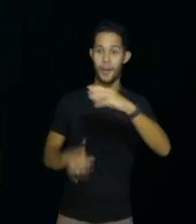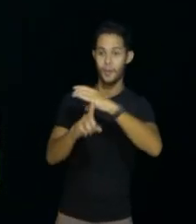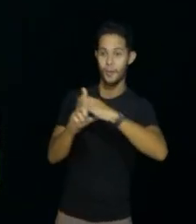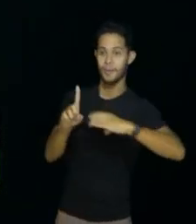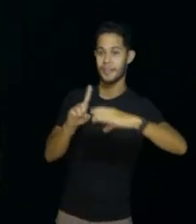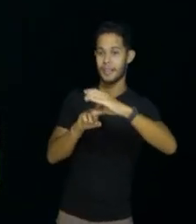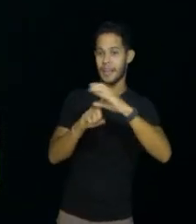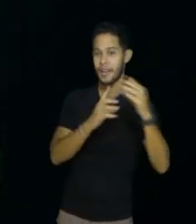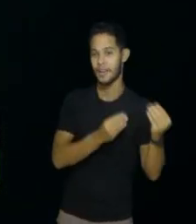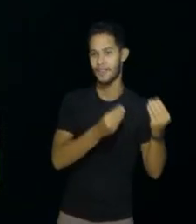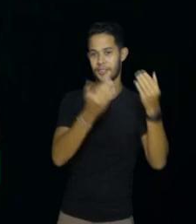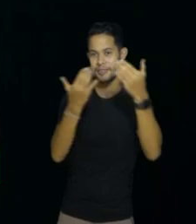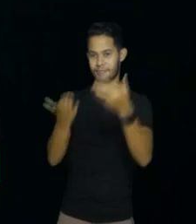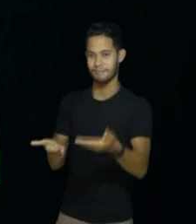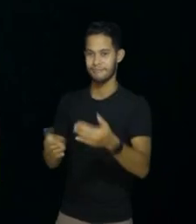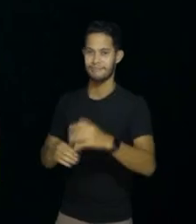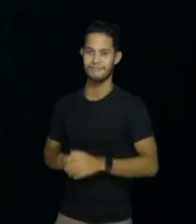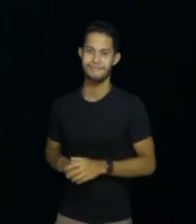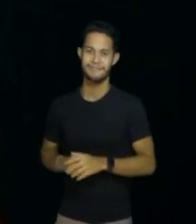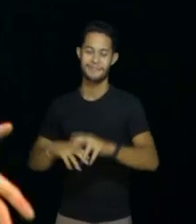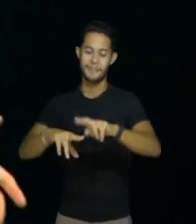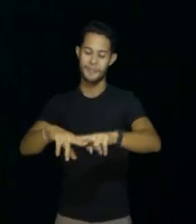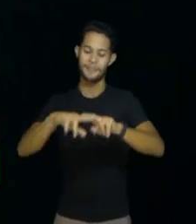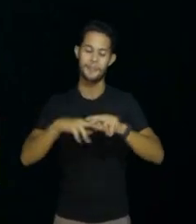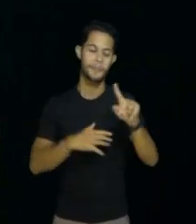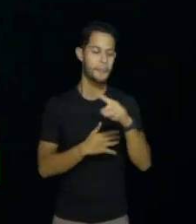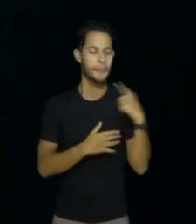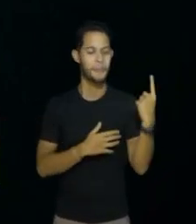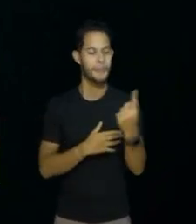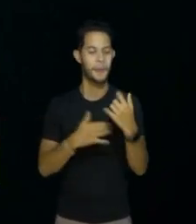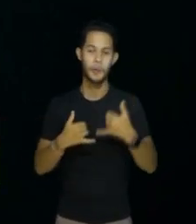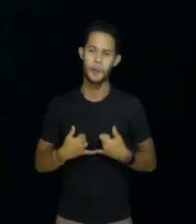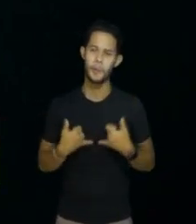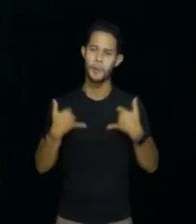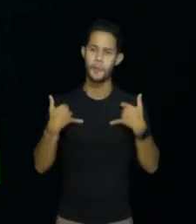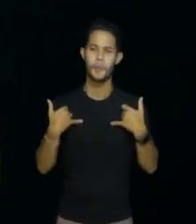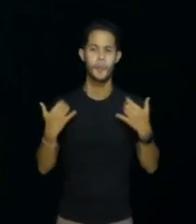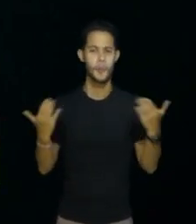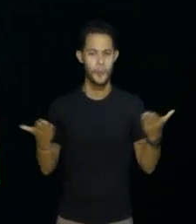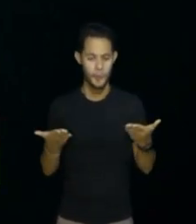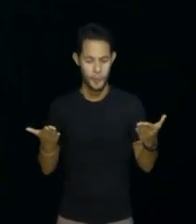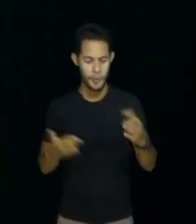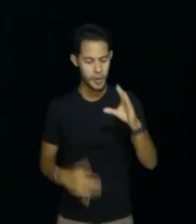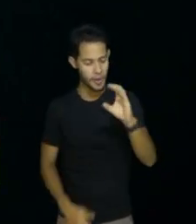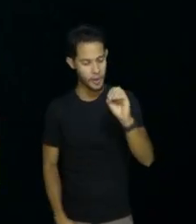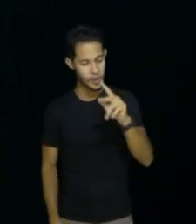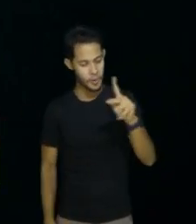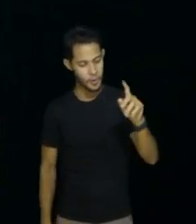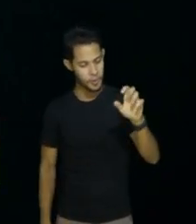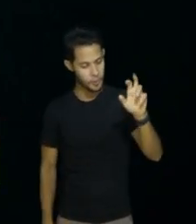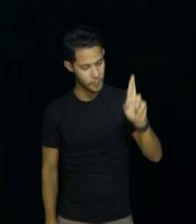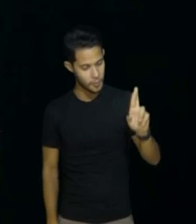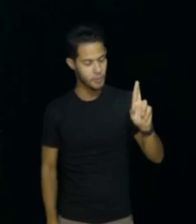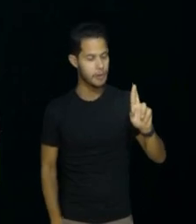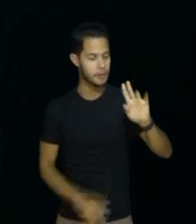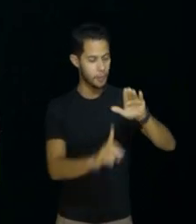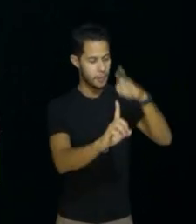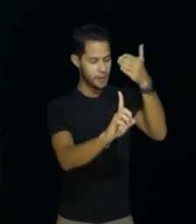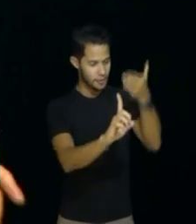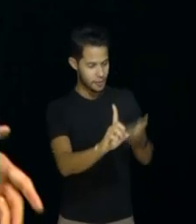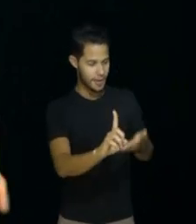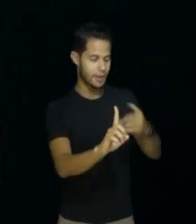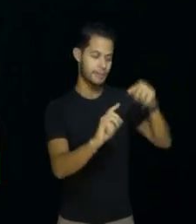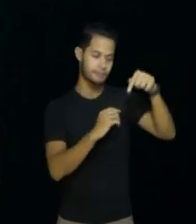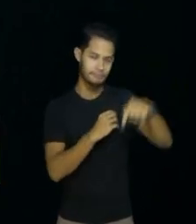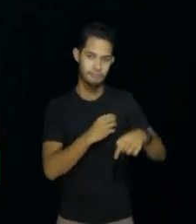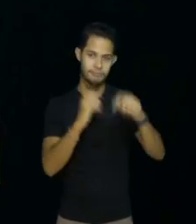sociais. Portanto, nós estamos muito orgulhosos, né, de termos aqui a Cooper, que será homenageada pela Assembleia Legislativa, que